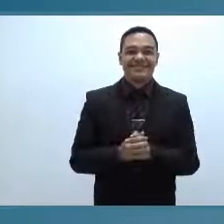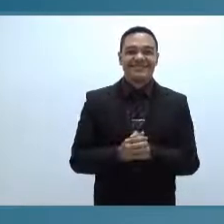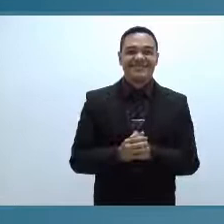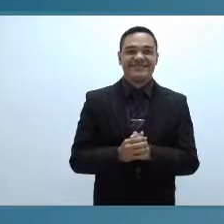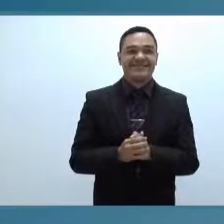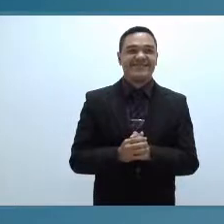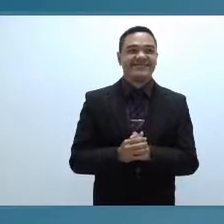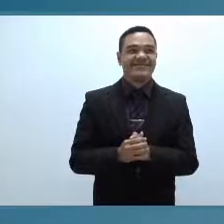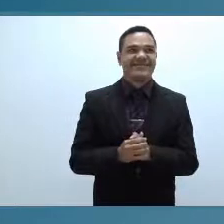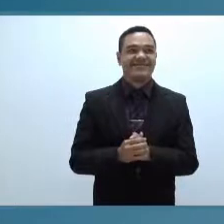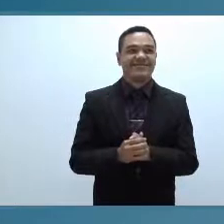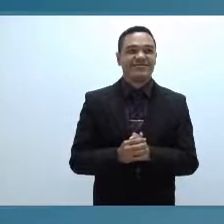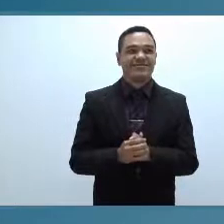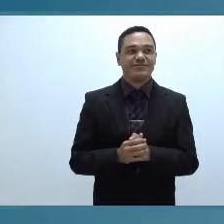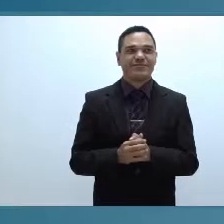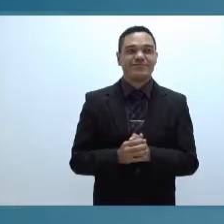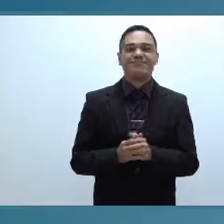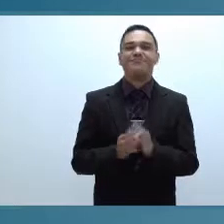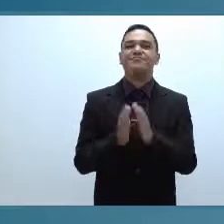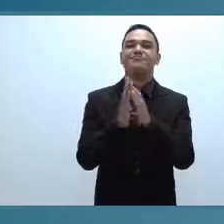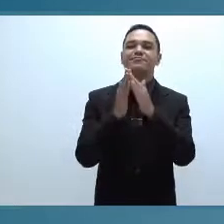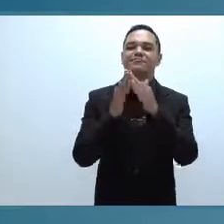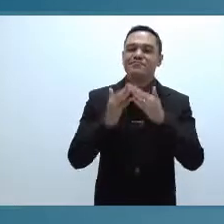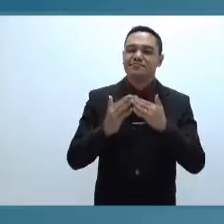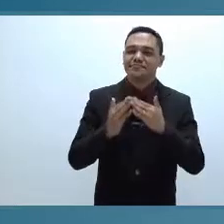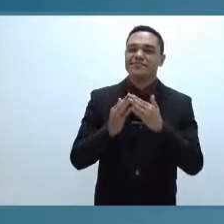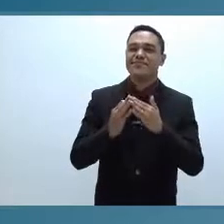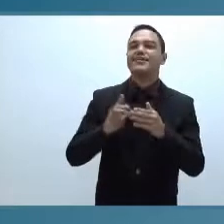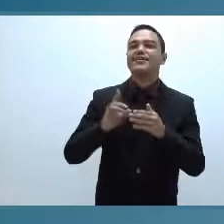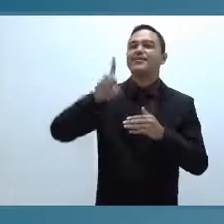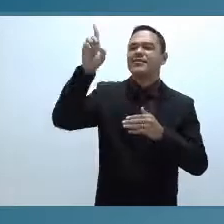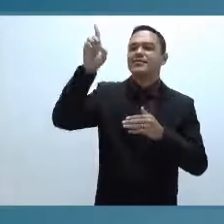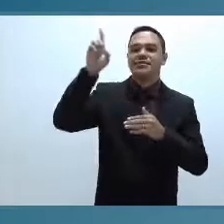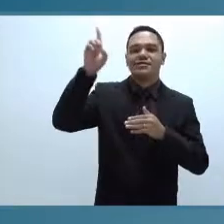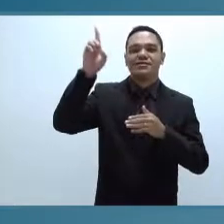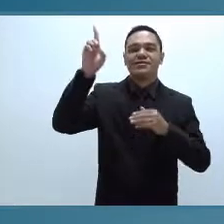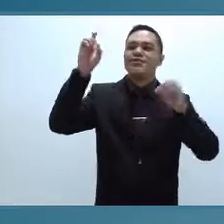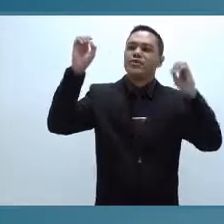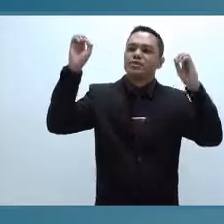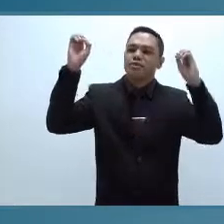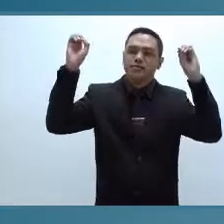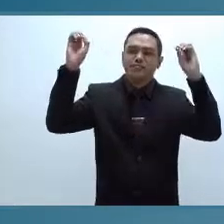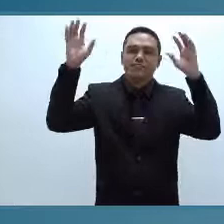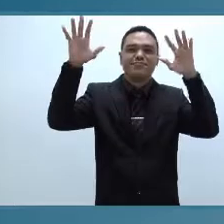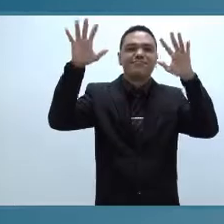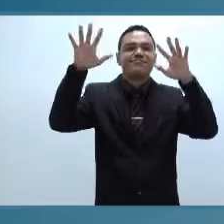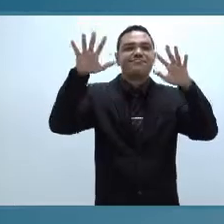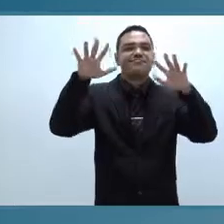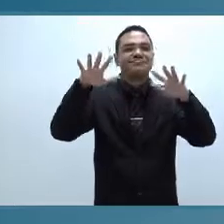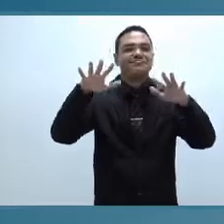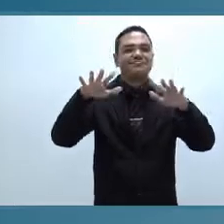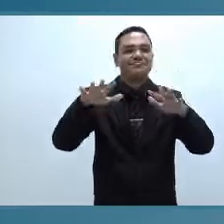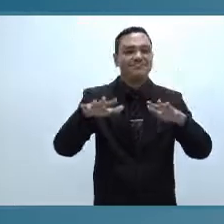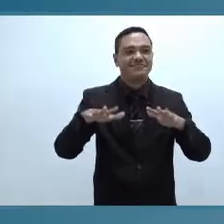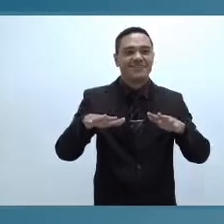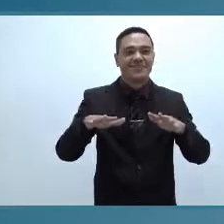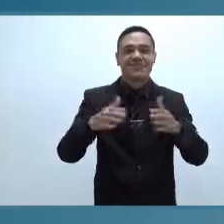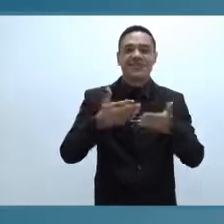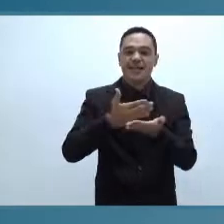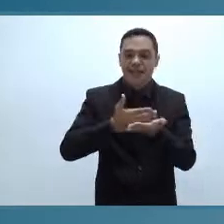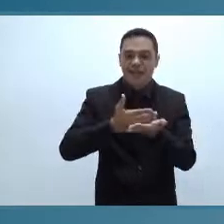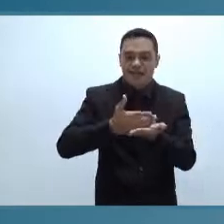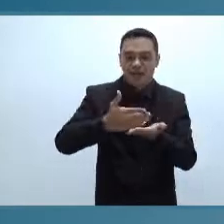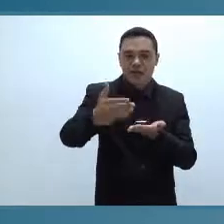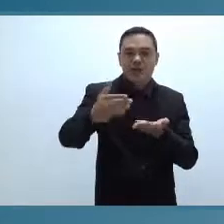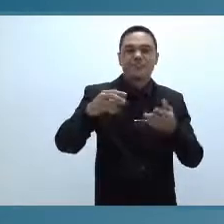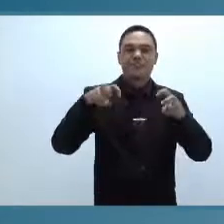Eu invoco a proteção de Deus Pai, Deus Filho e Deus Espírito Santo. E declaro aberta